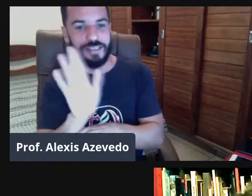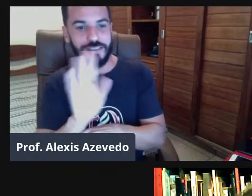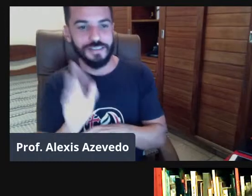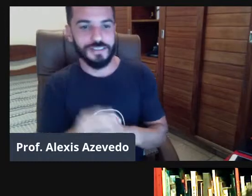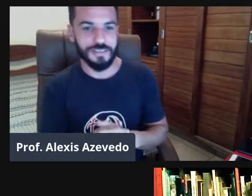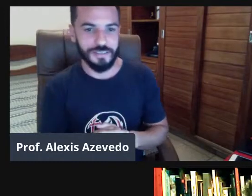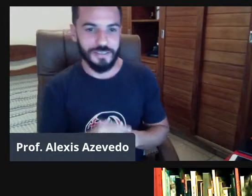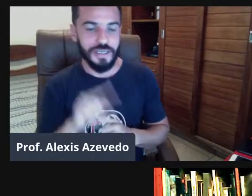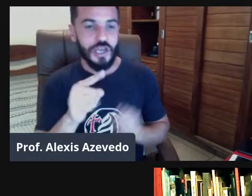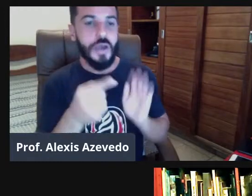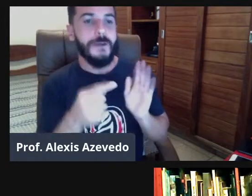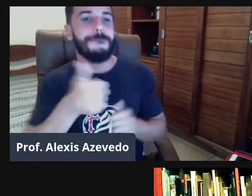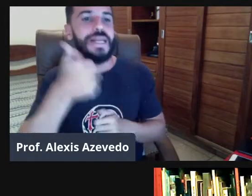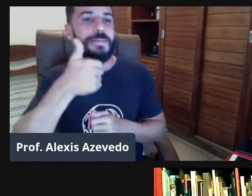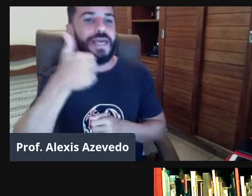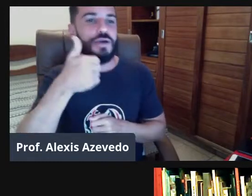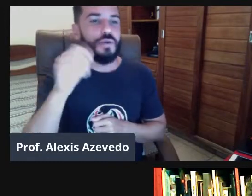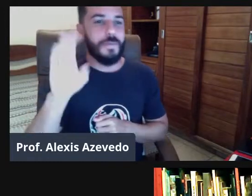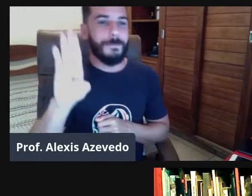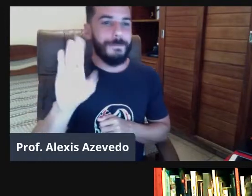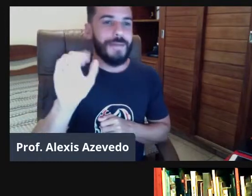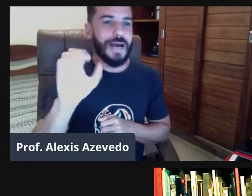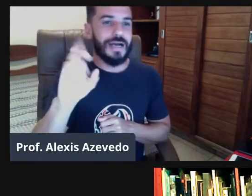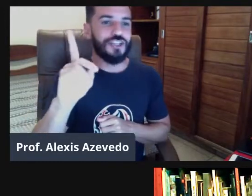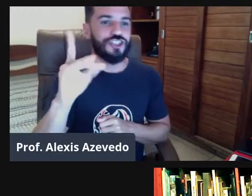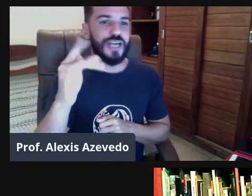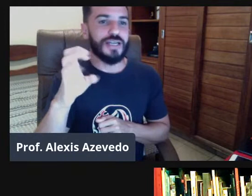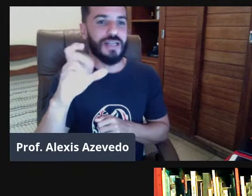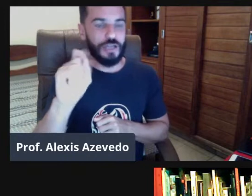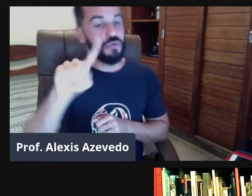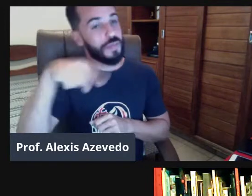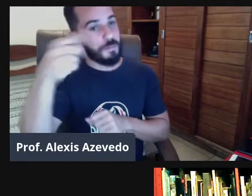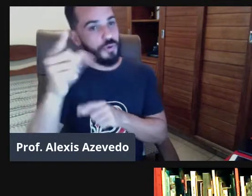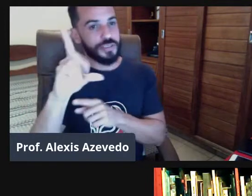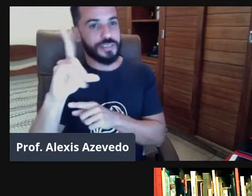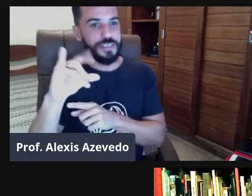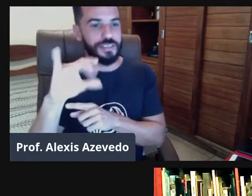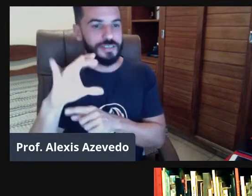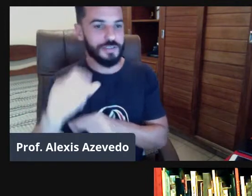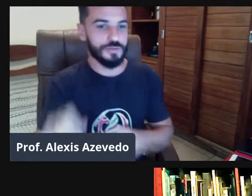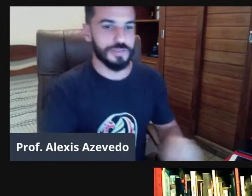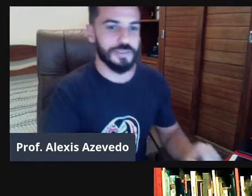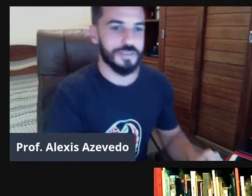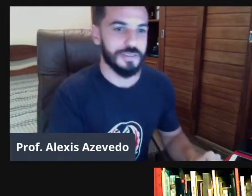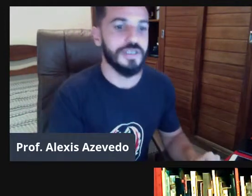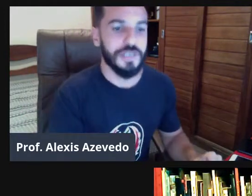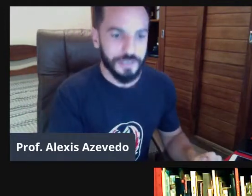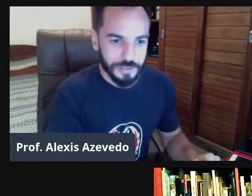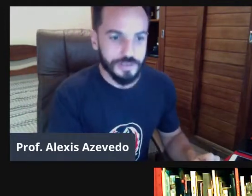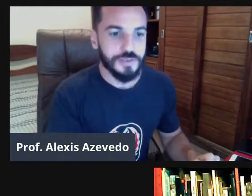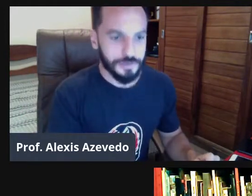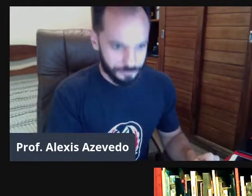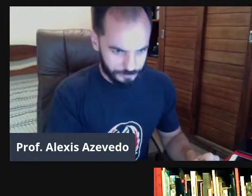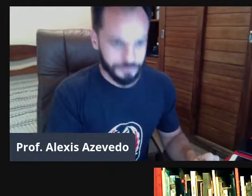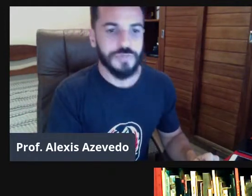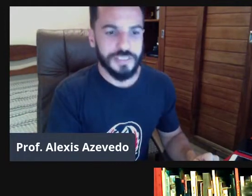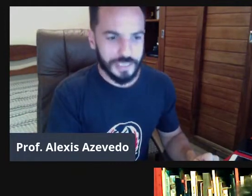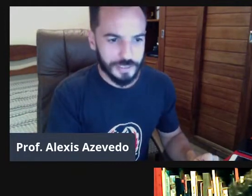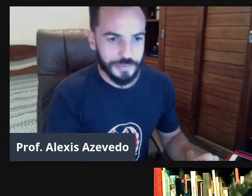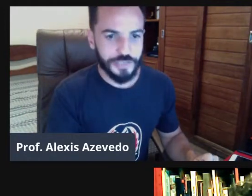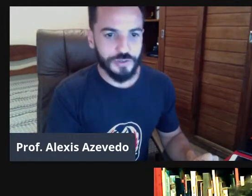o de bacharelado e depois o de licenciatura, tá bom? É por aí mesmo, né? A gente vai continuar. É isso,